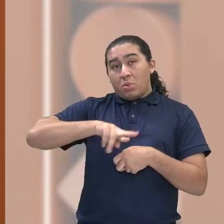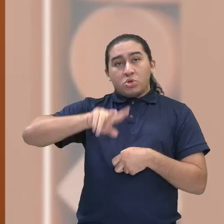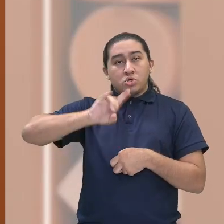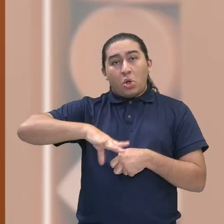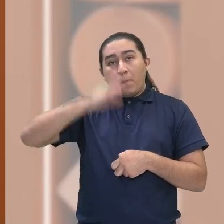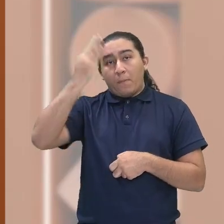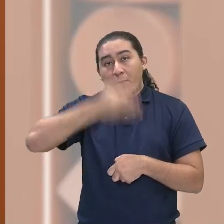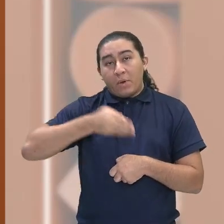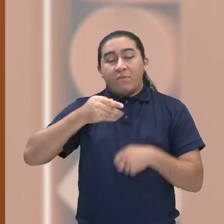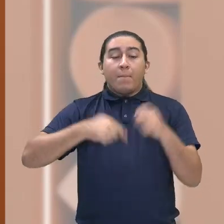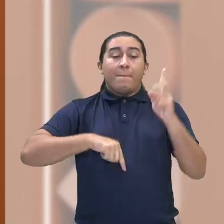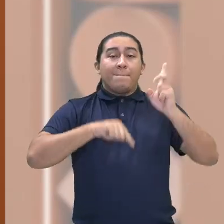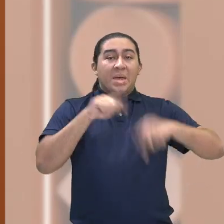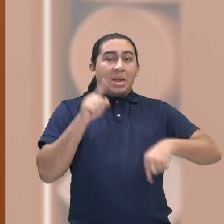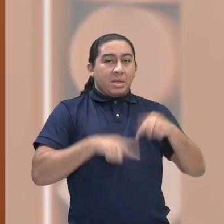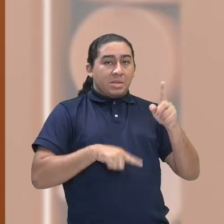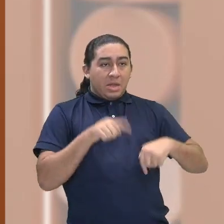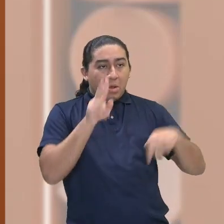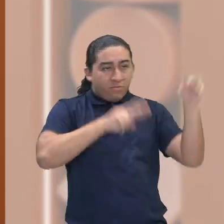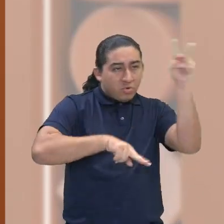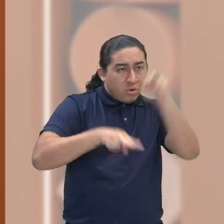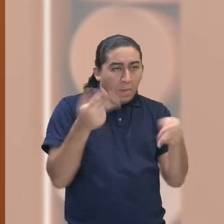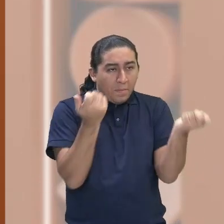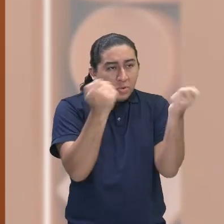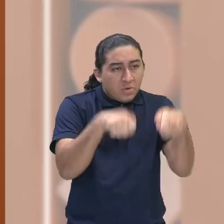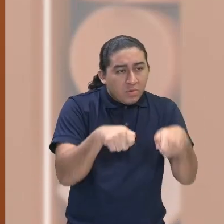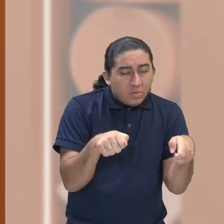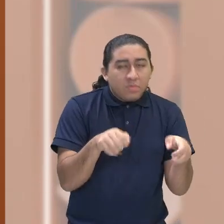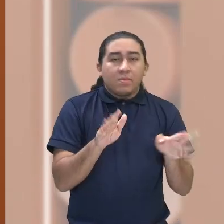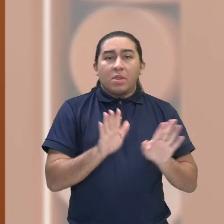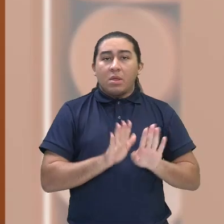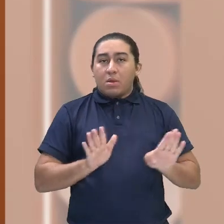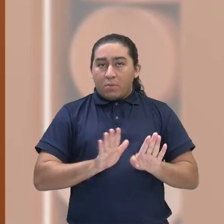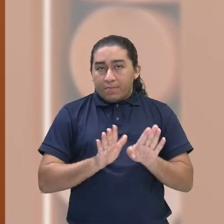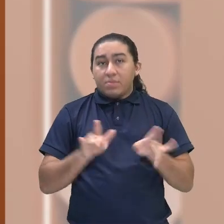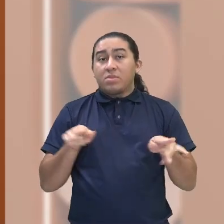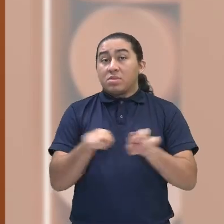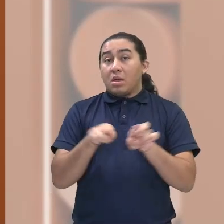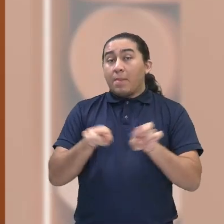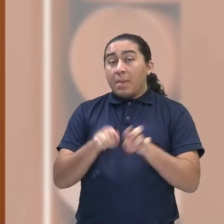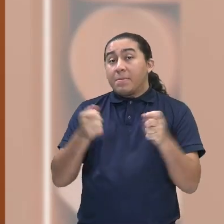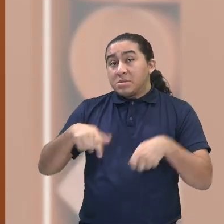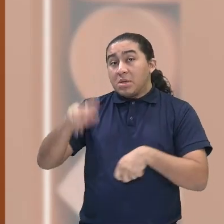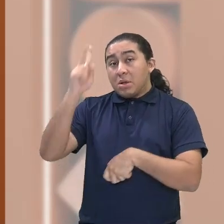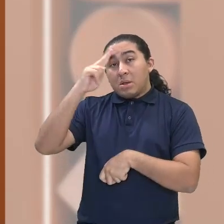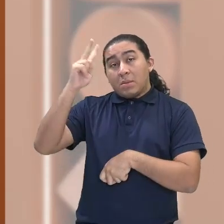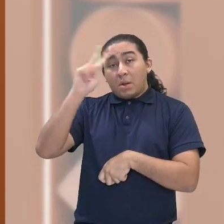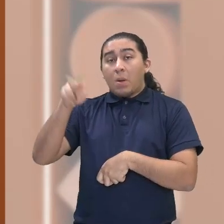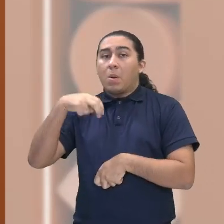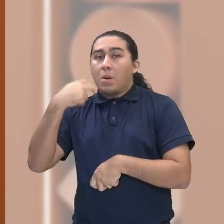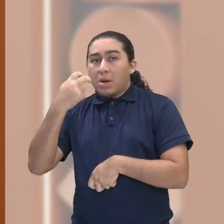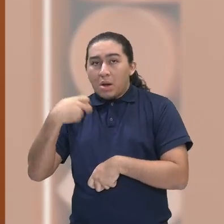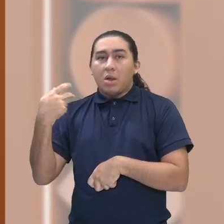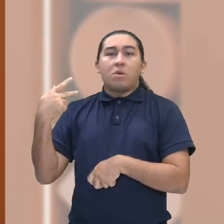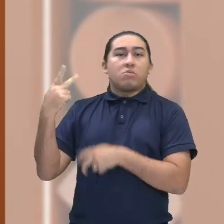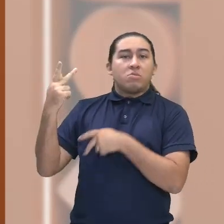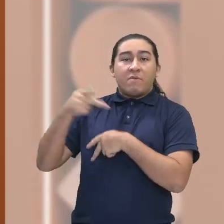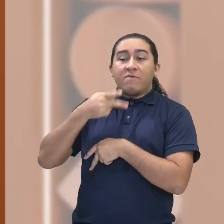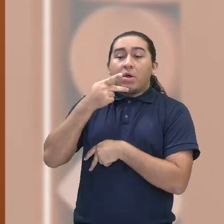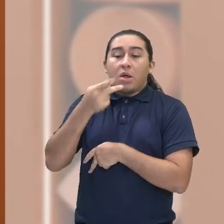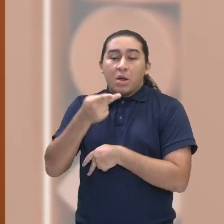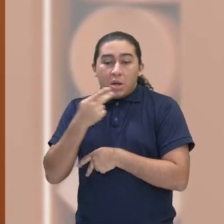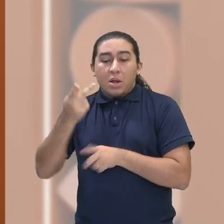registros materiais eles são valiosos, muito pelo contrário, a tradição oral, os mitos e